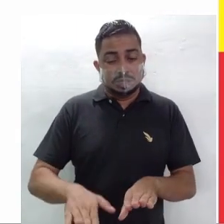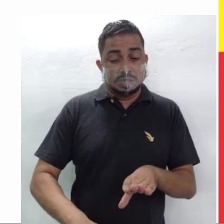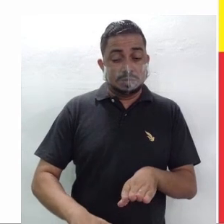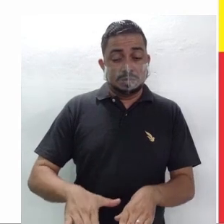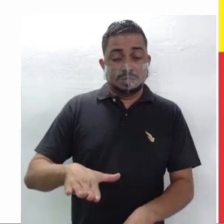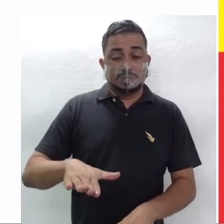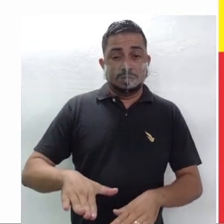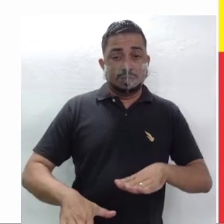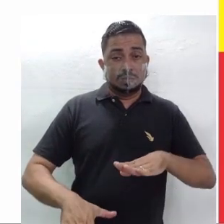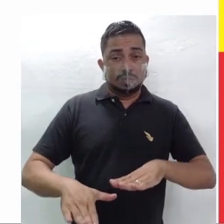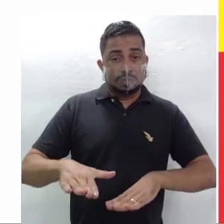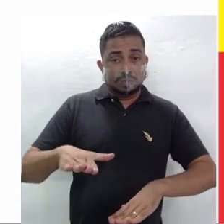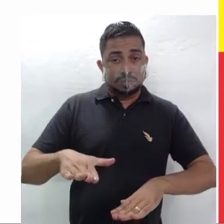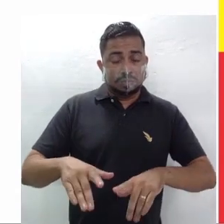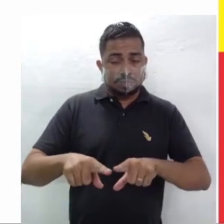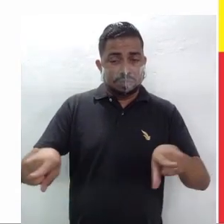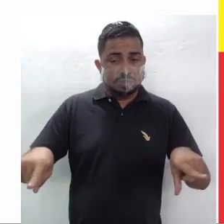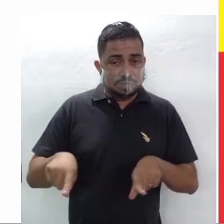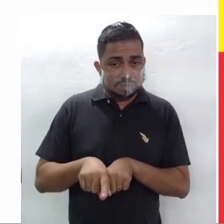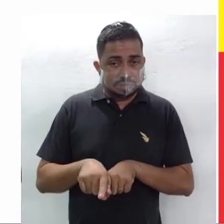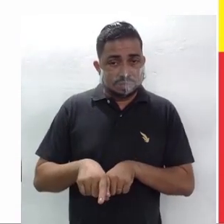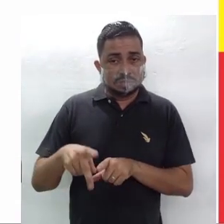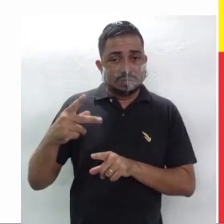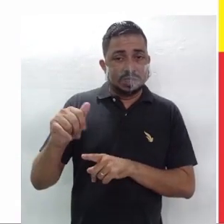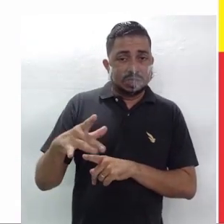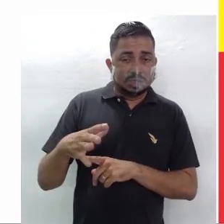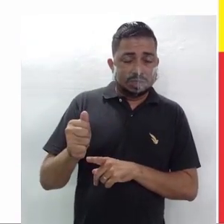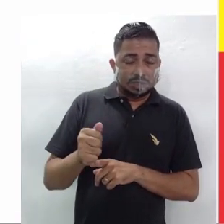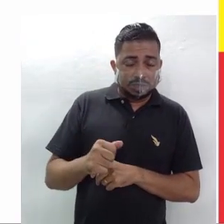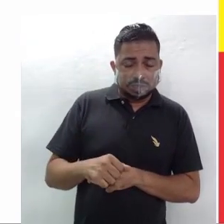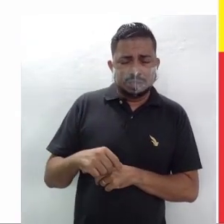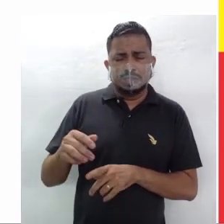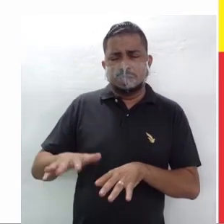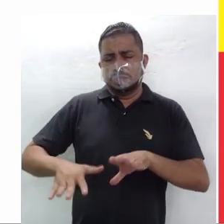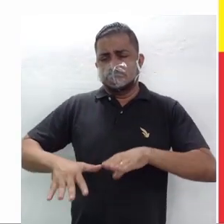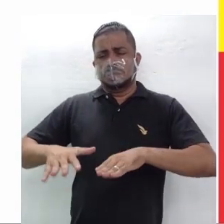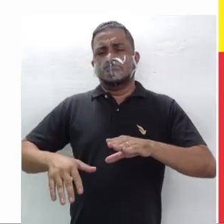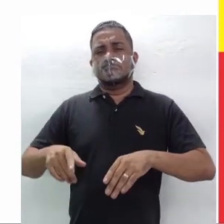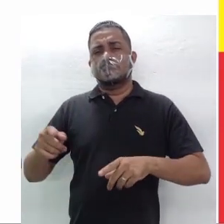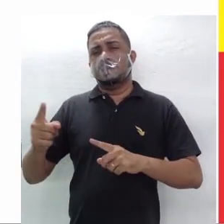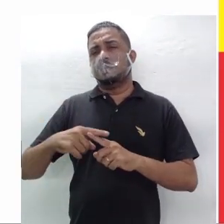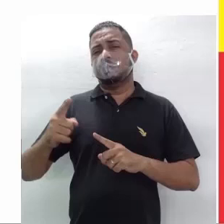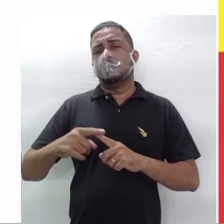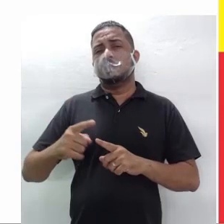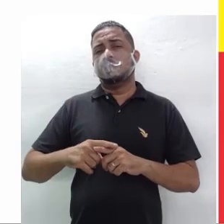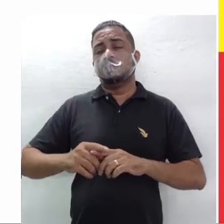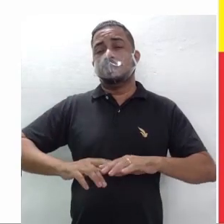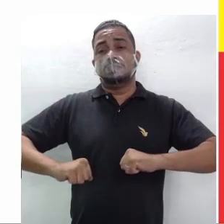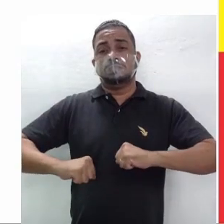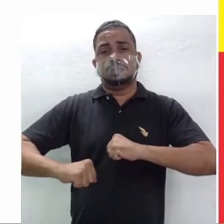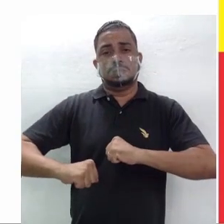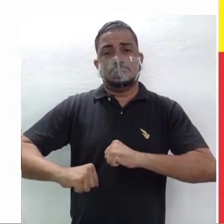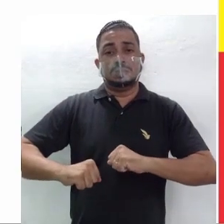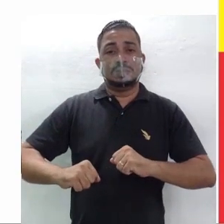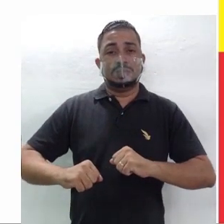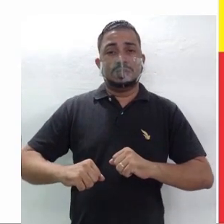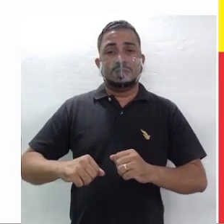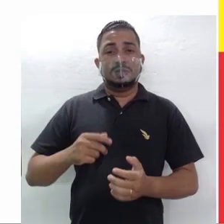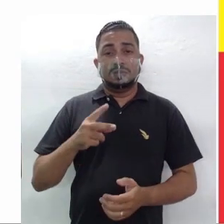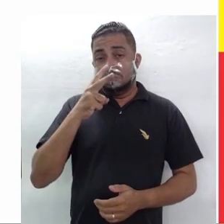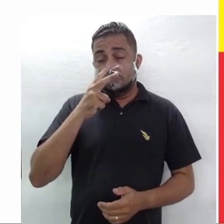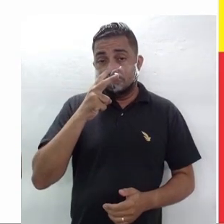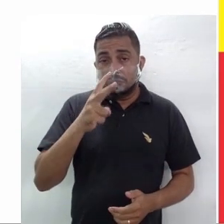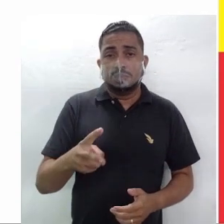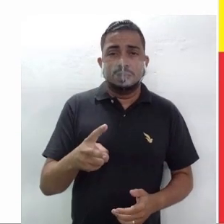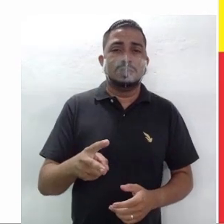placas tectônicas. Terremoto, na realidade, é um tipo de tremor abrupto e